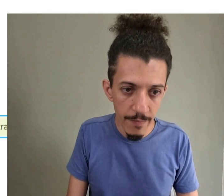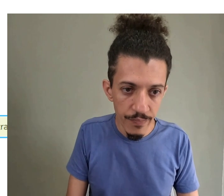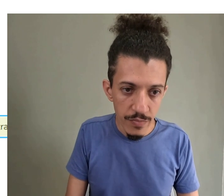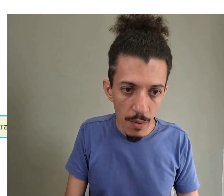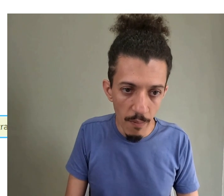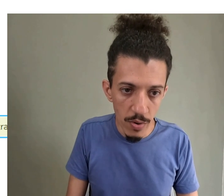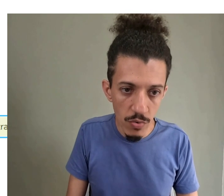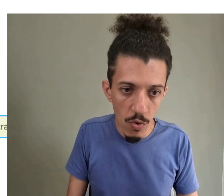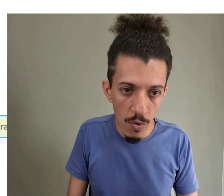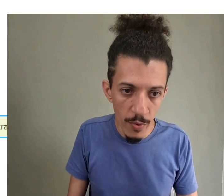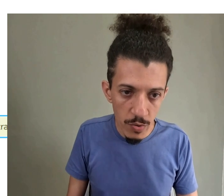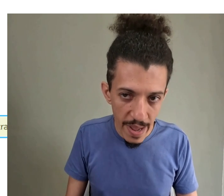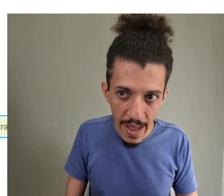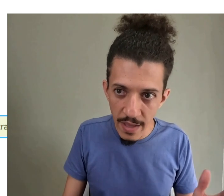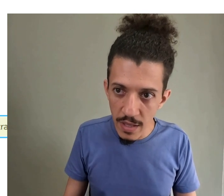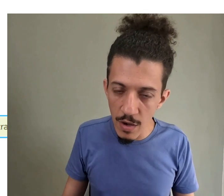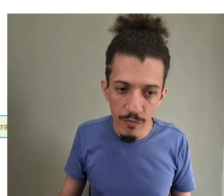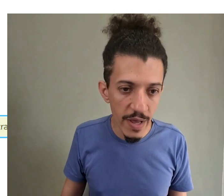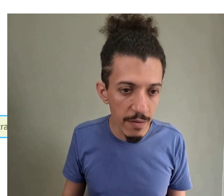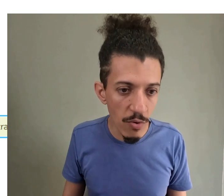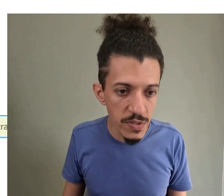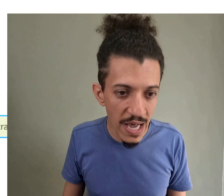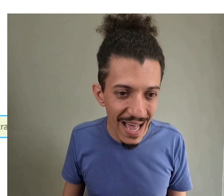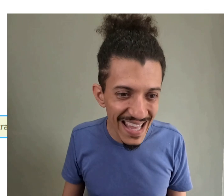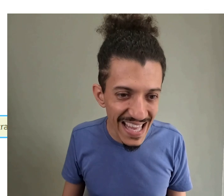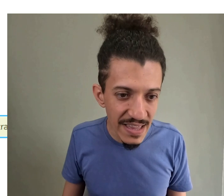contato@unidestrava.com.br e eu vou